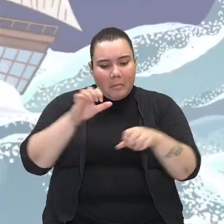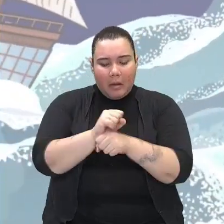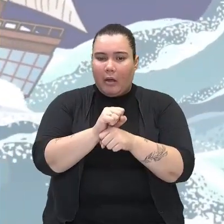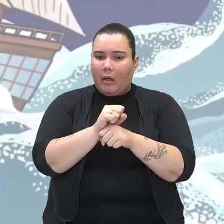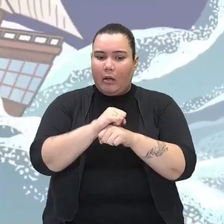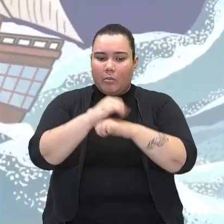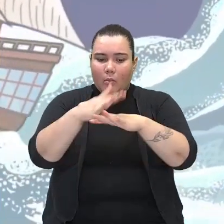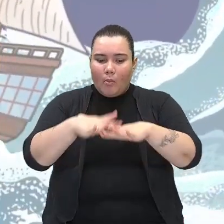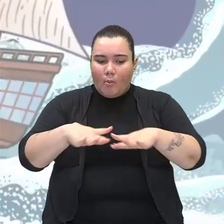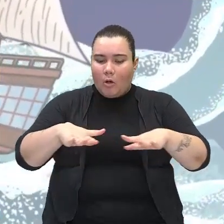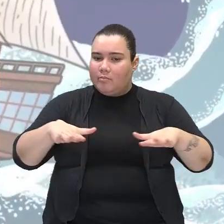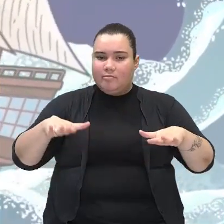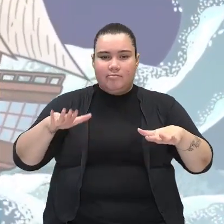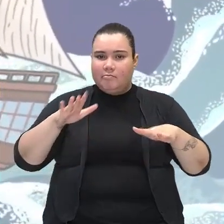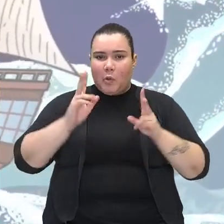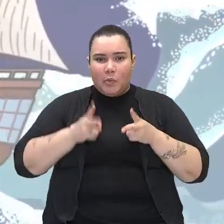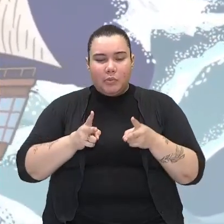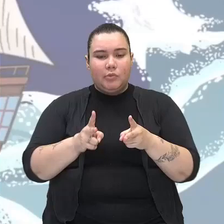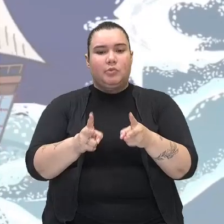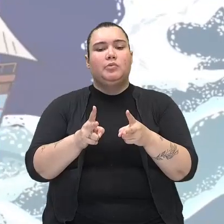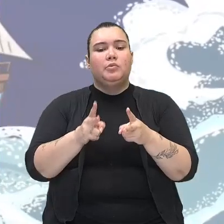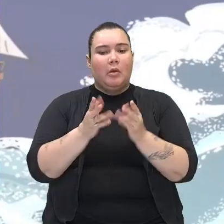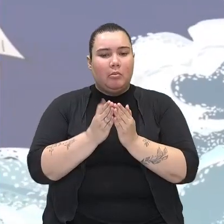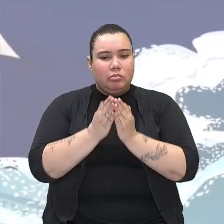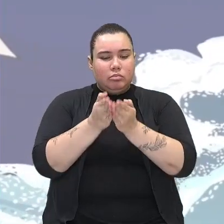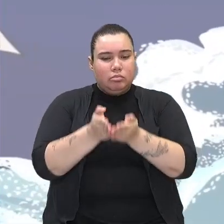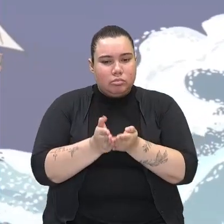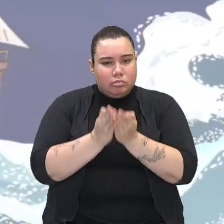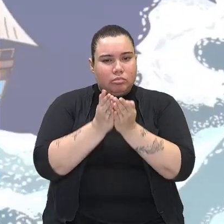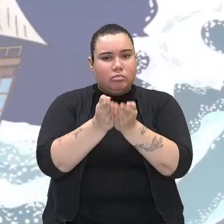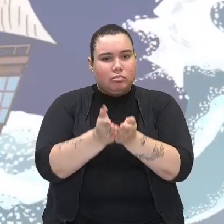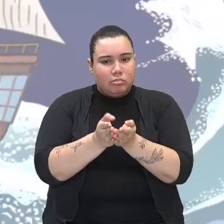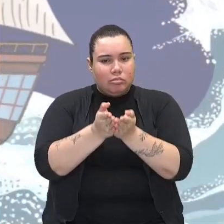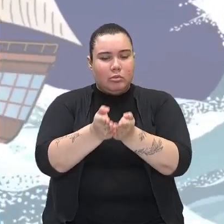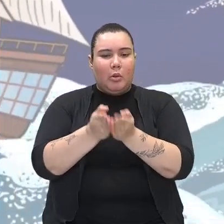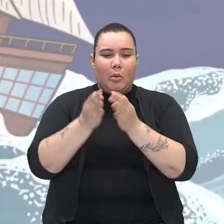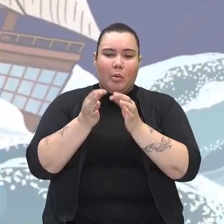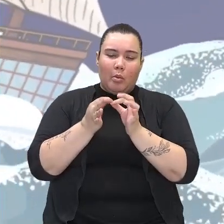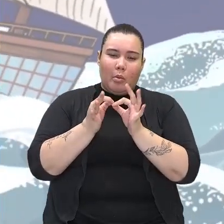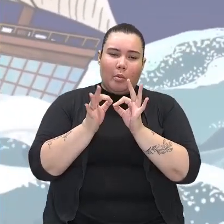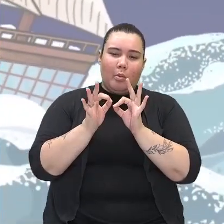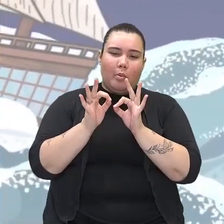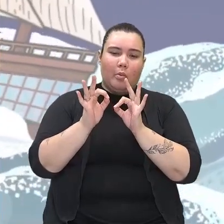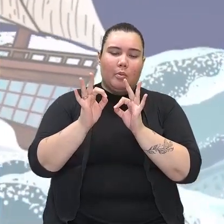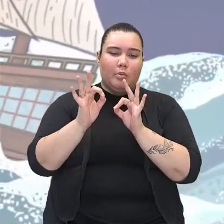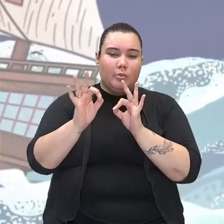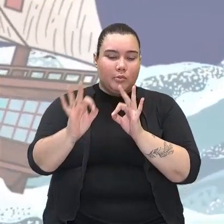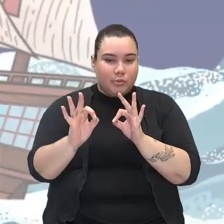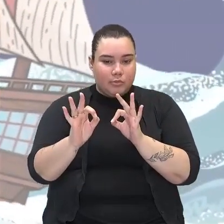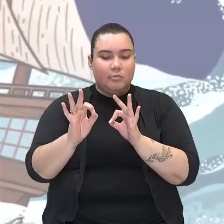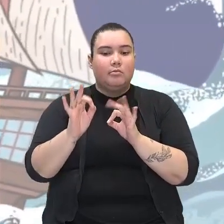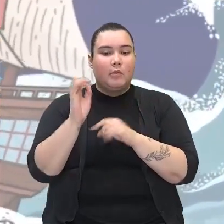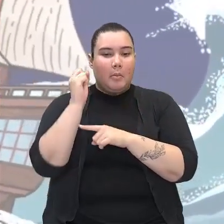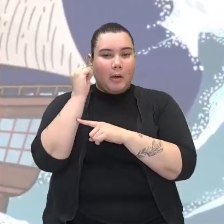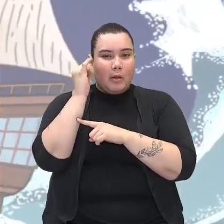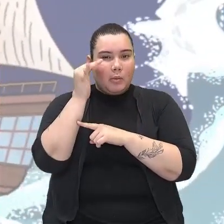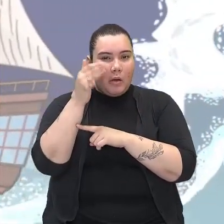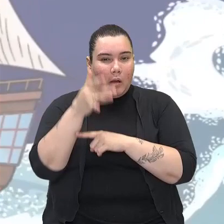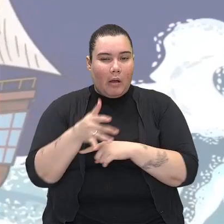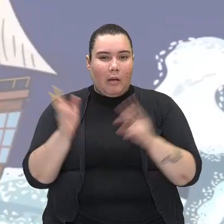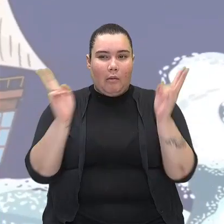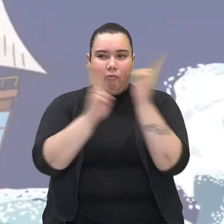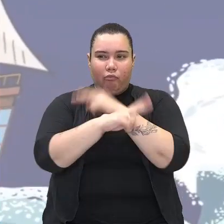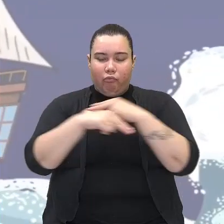com a esponja de tuas vagas, de teu manto este borrão? Astros, noites,